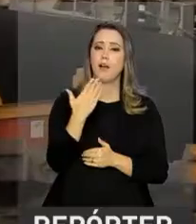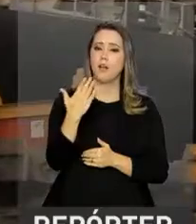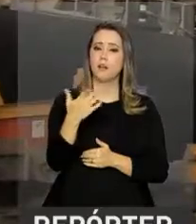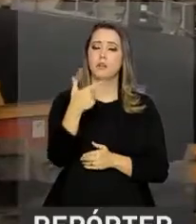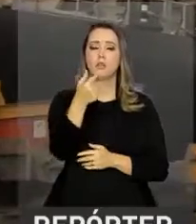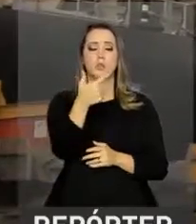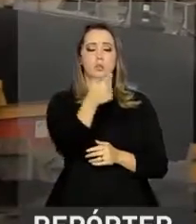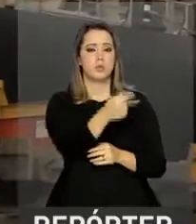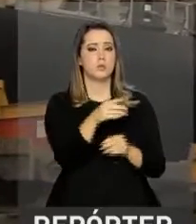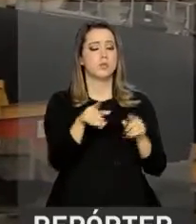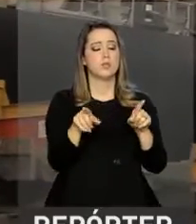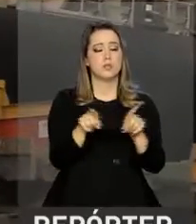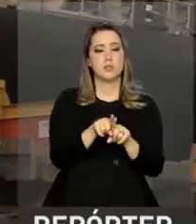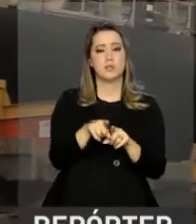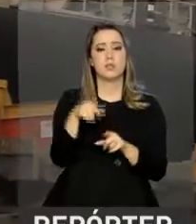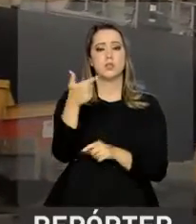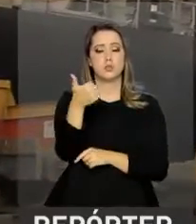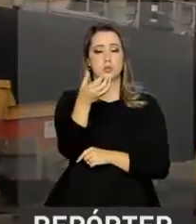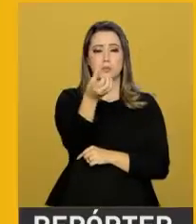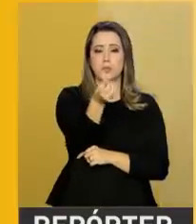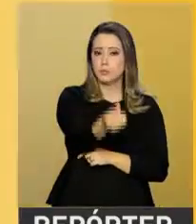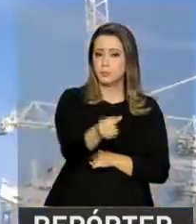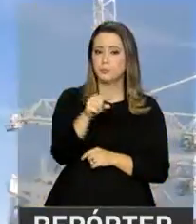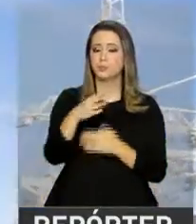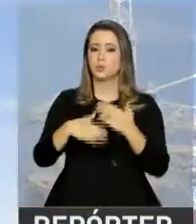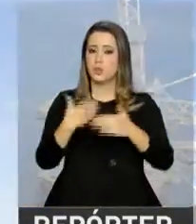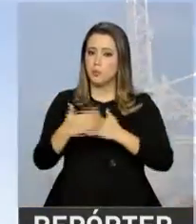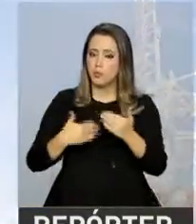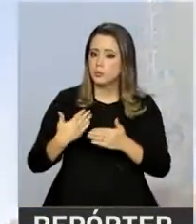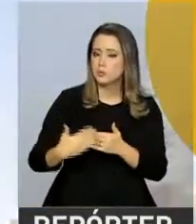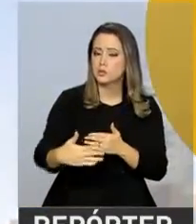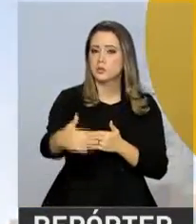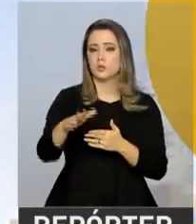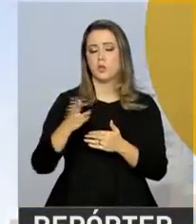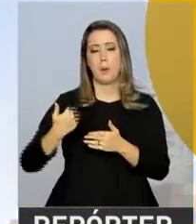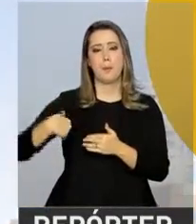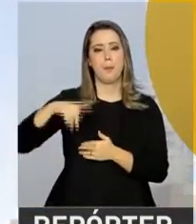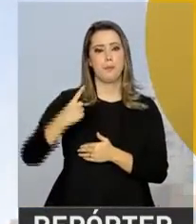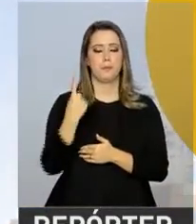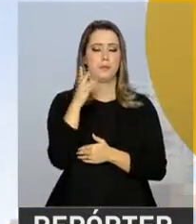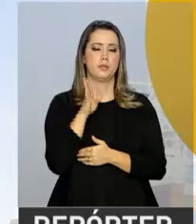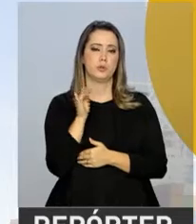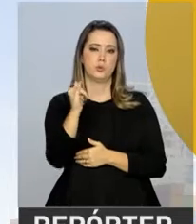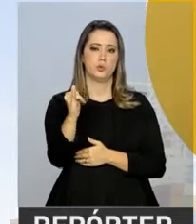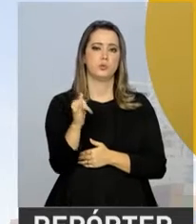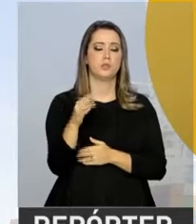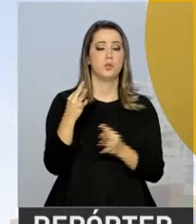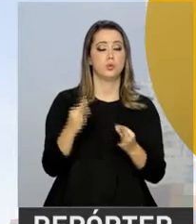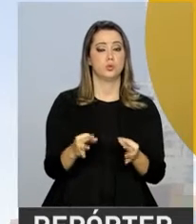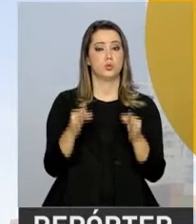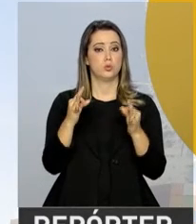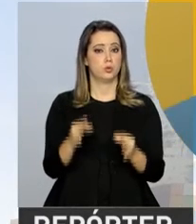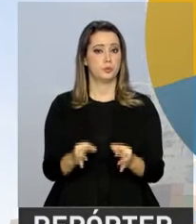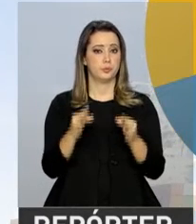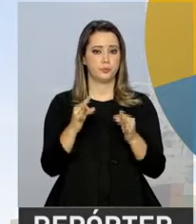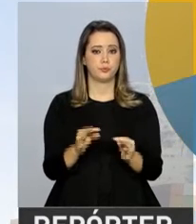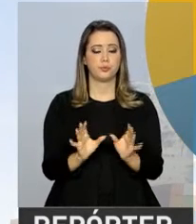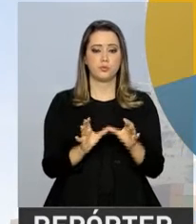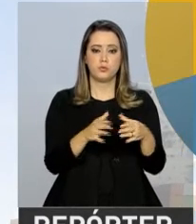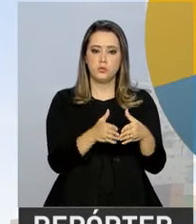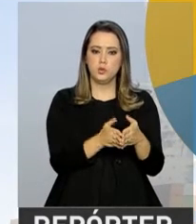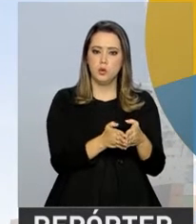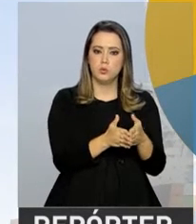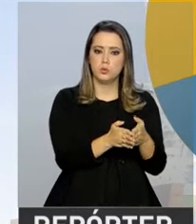2017 com 2016 e movimentou mais de 1 bilhão de toneladas os portos privados